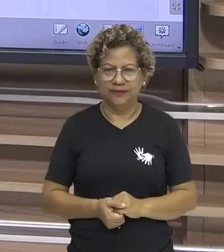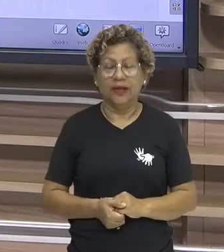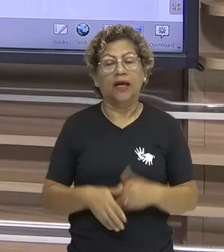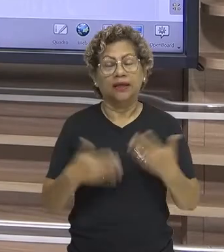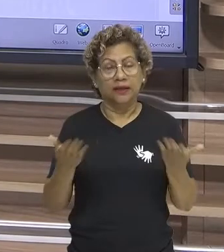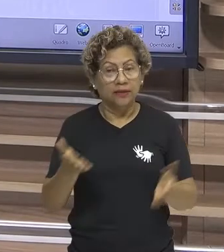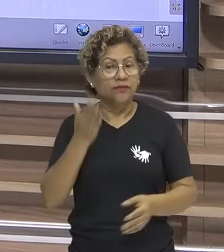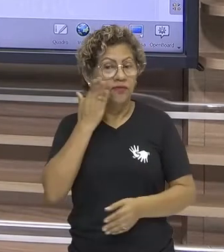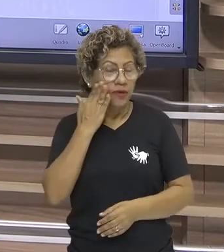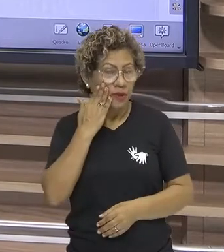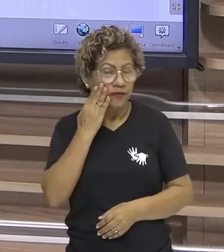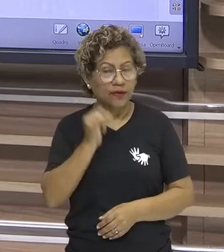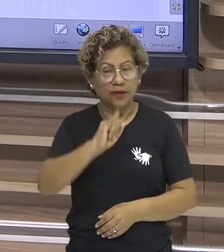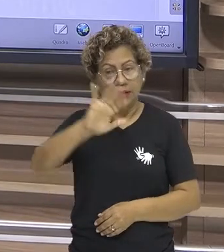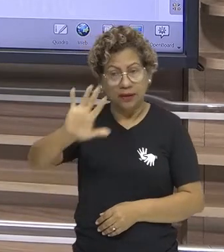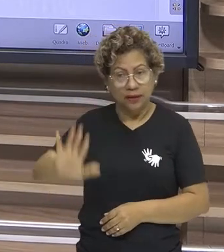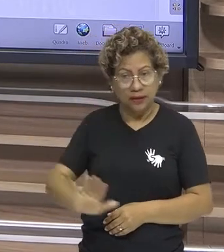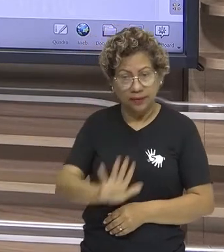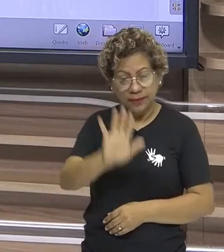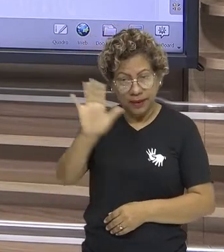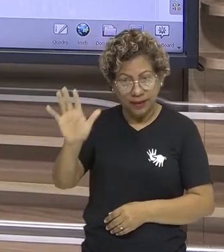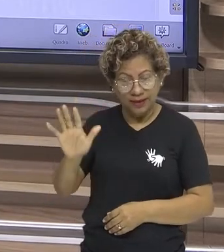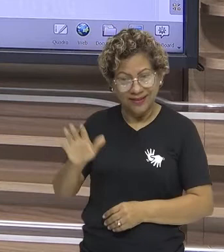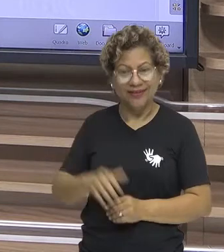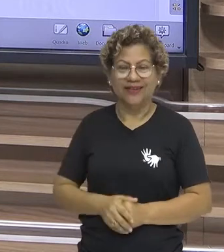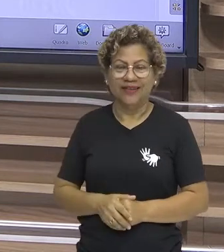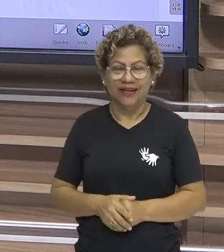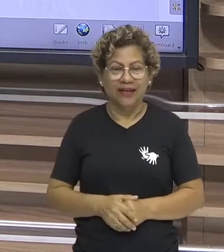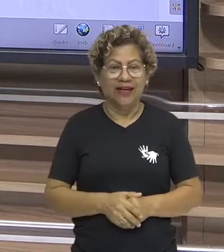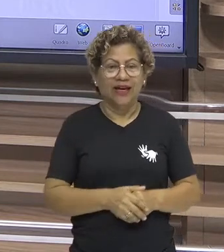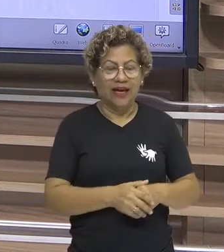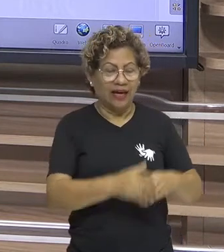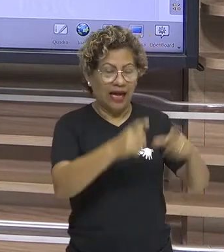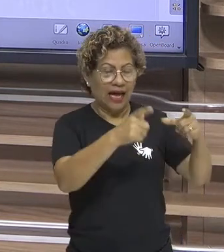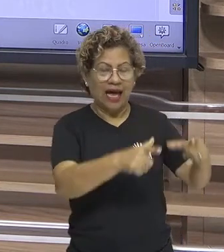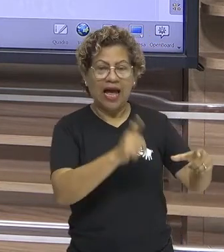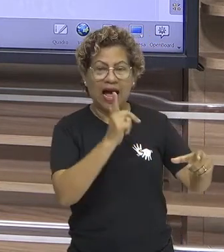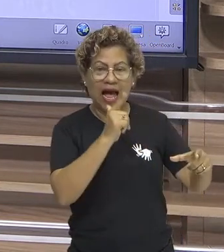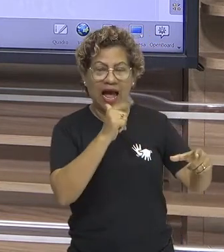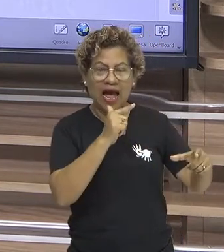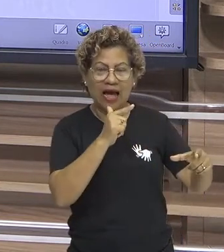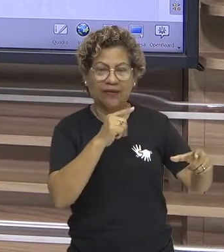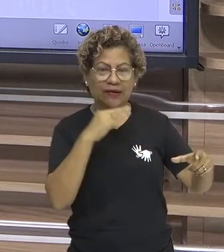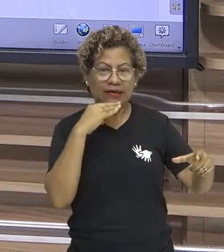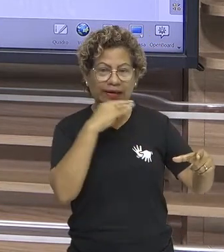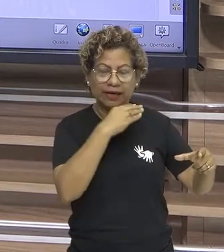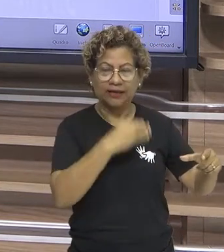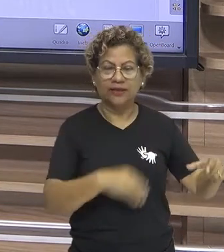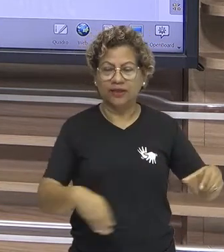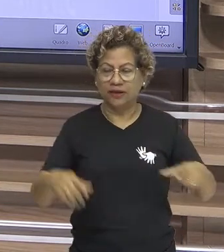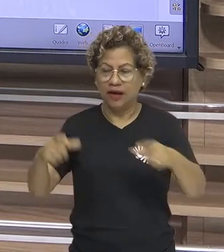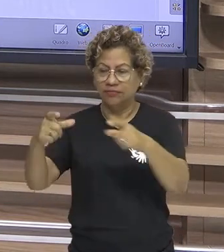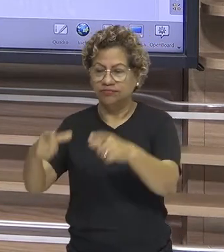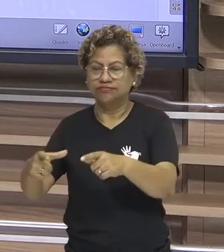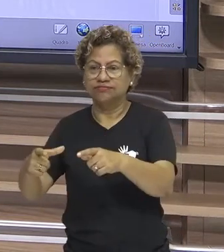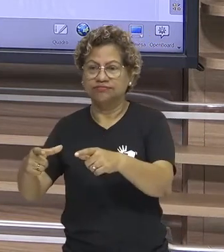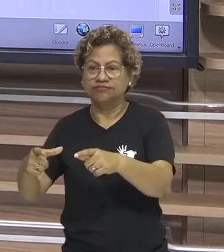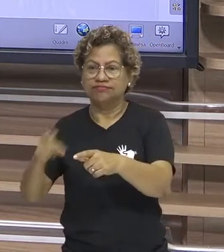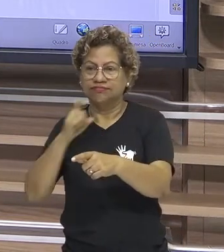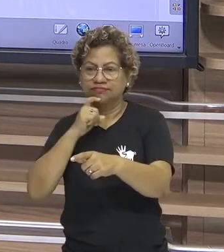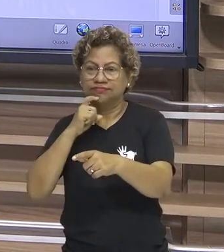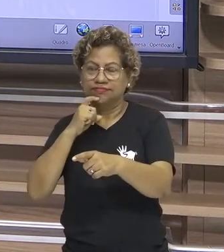Muito bem, pessoal. Viram lá no nosso vídeo a água quente e a água fria vai me dar com